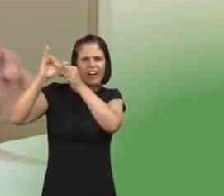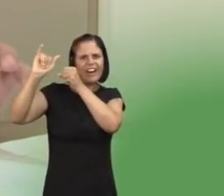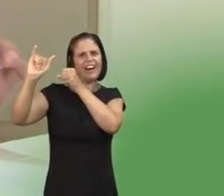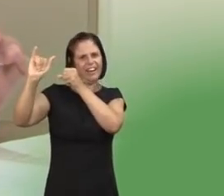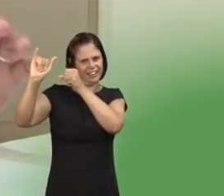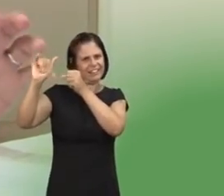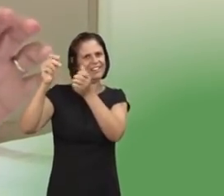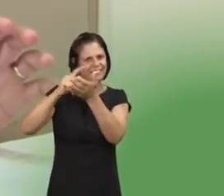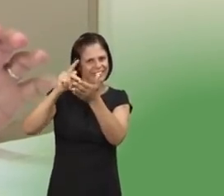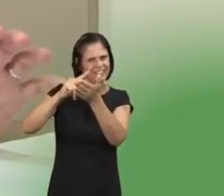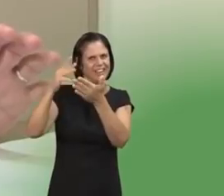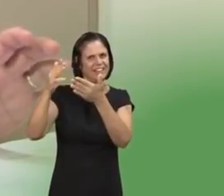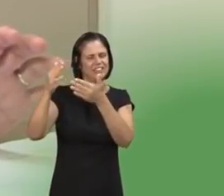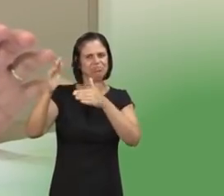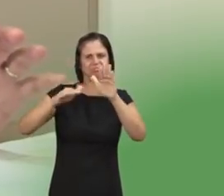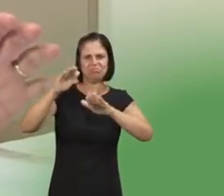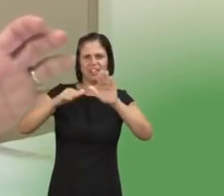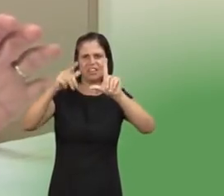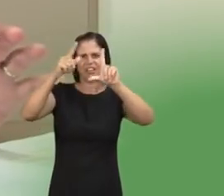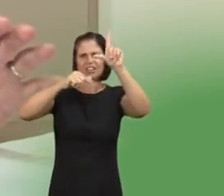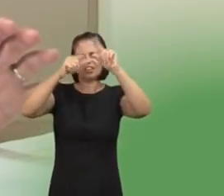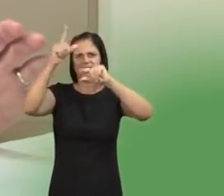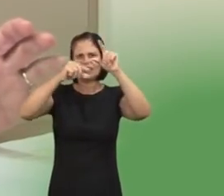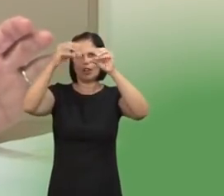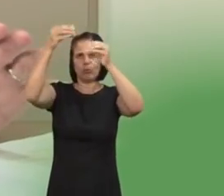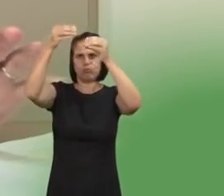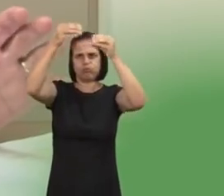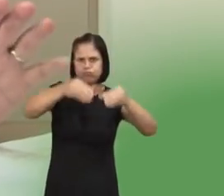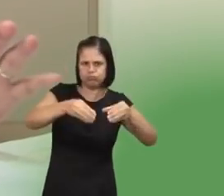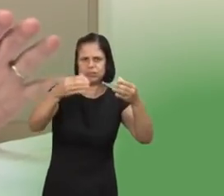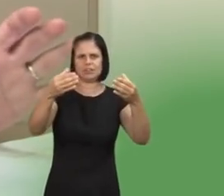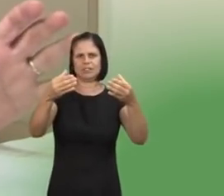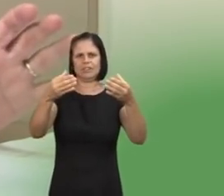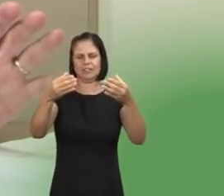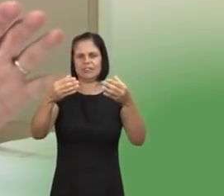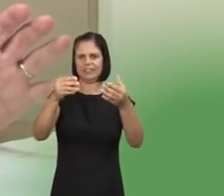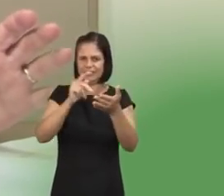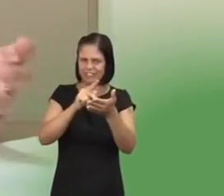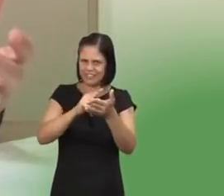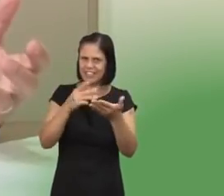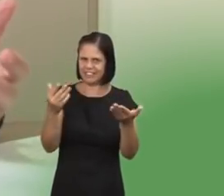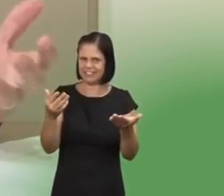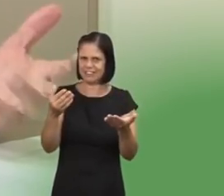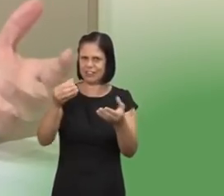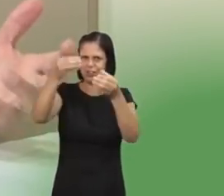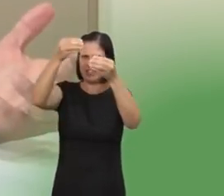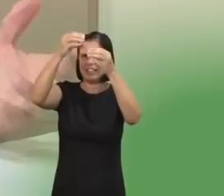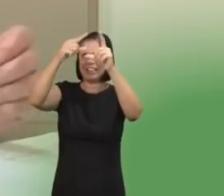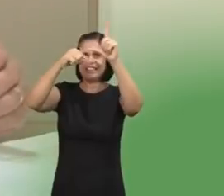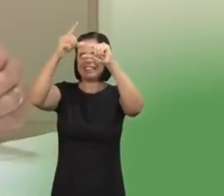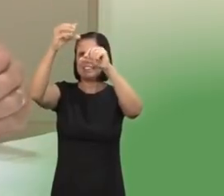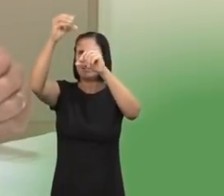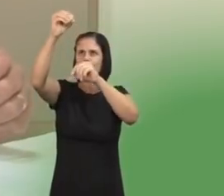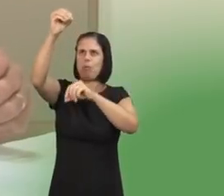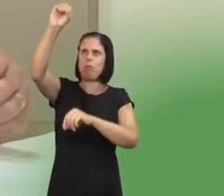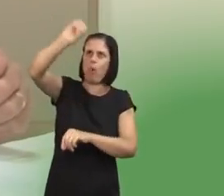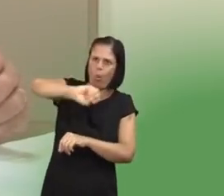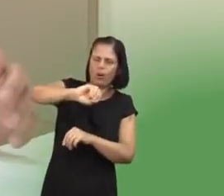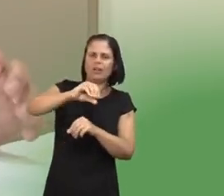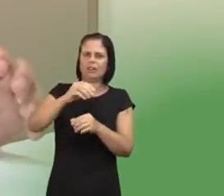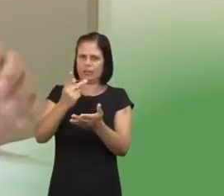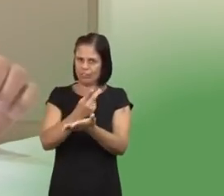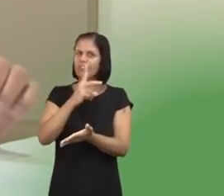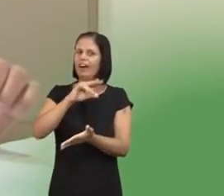escurecer, algumas coisas que acontecem na nossa estrela de quinta grandeza, no nosso sistema solar. E